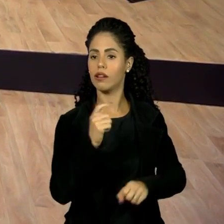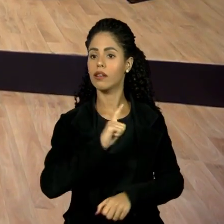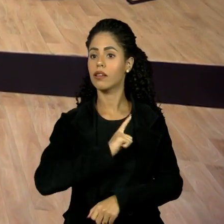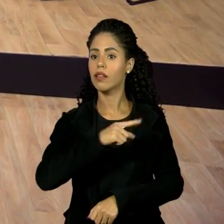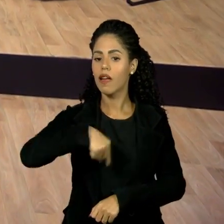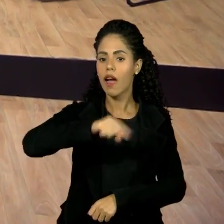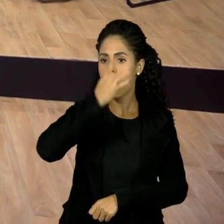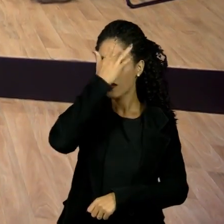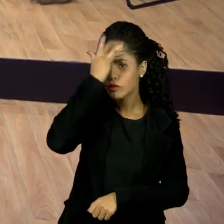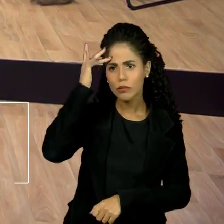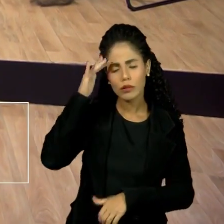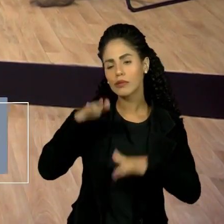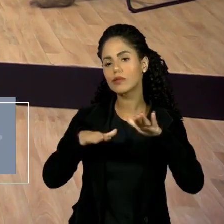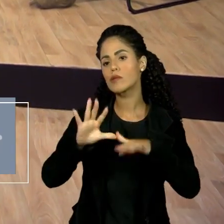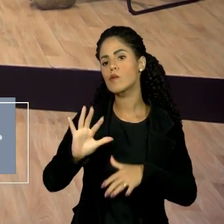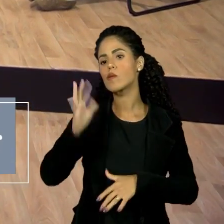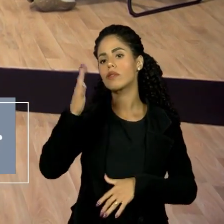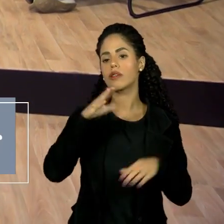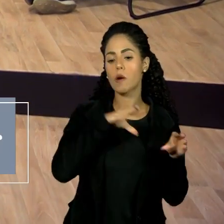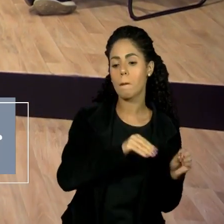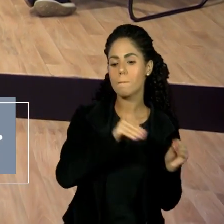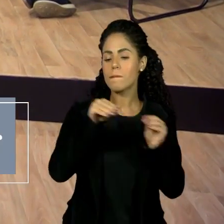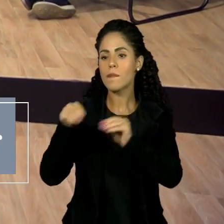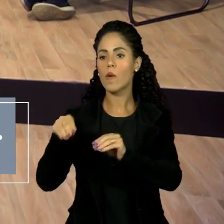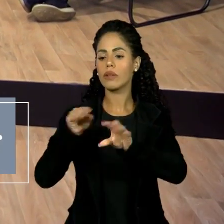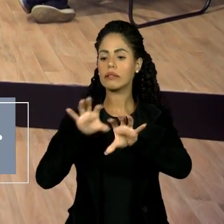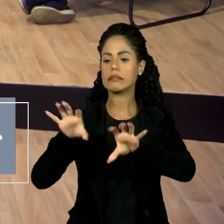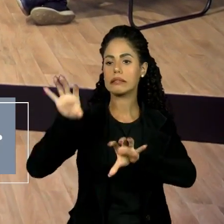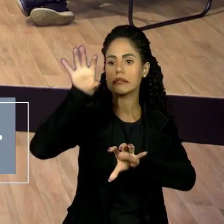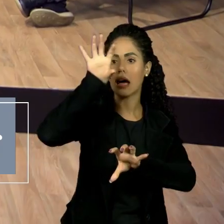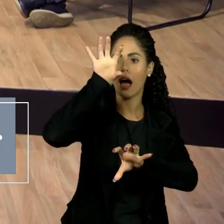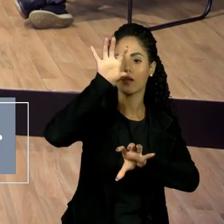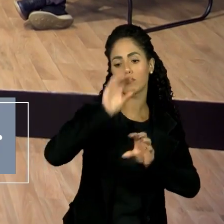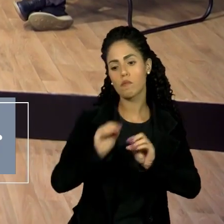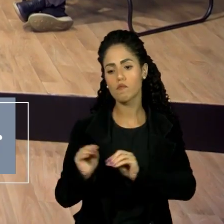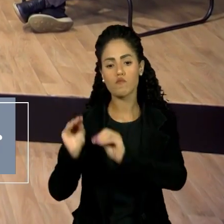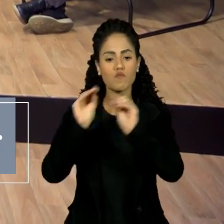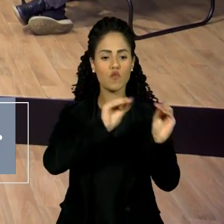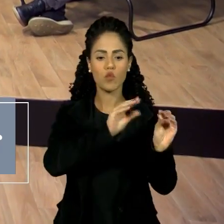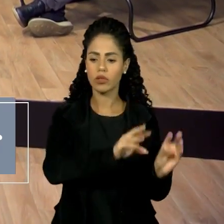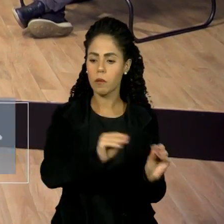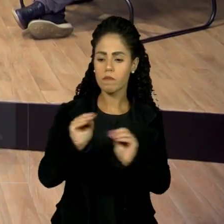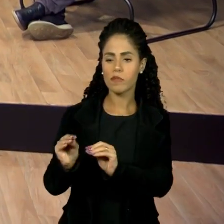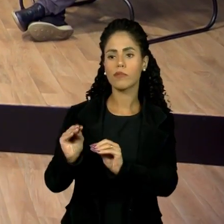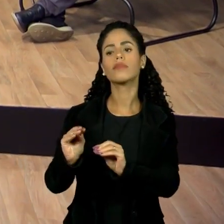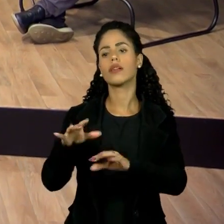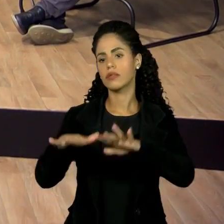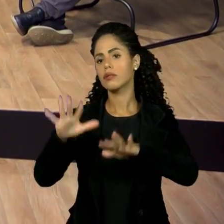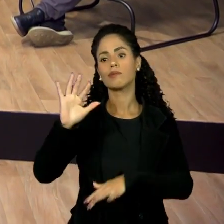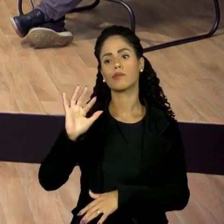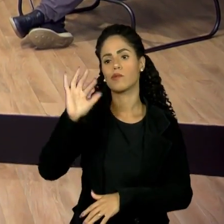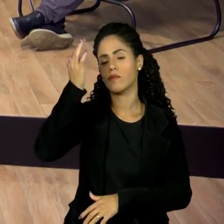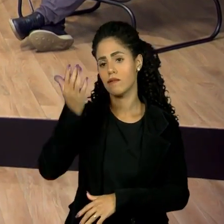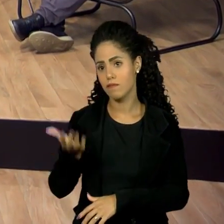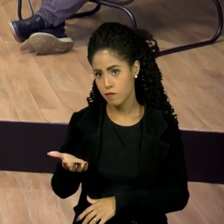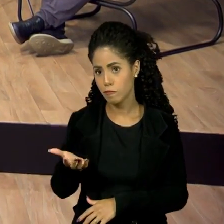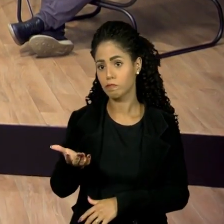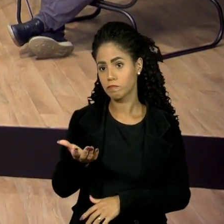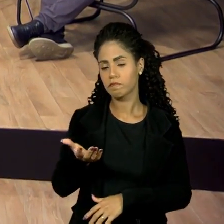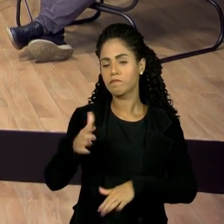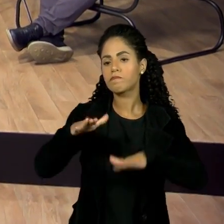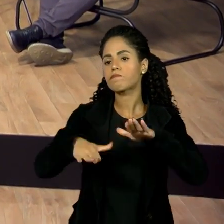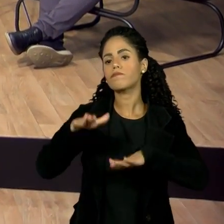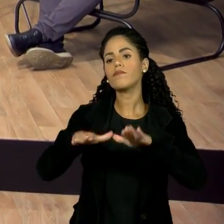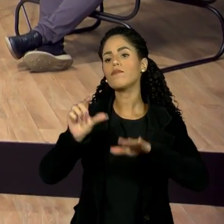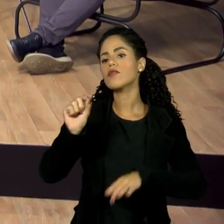pessoas migram, então são pessoas de outros estados, outras cidades, que se aglomeram em determinadas cidades e que,